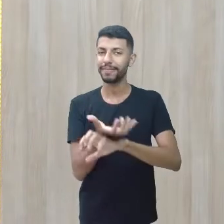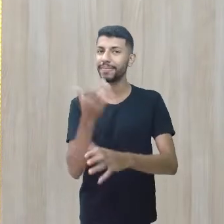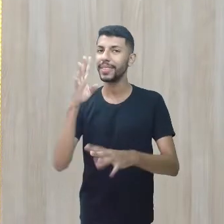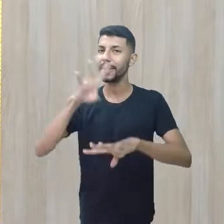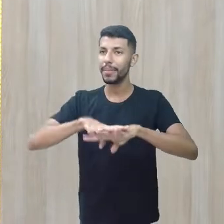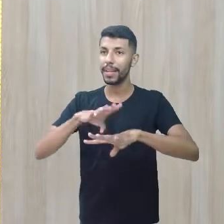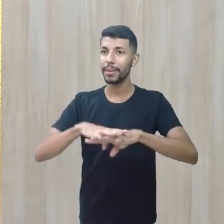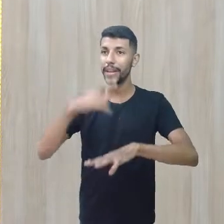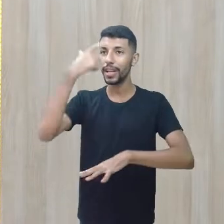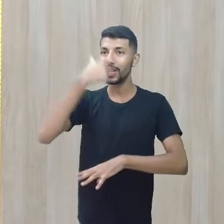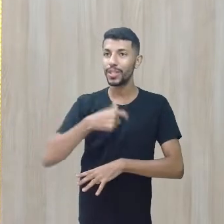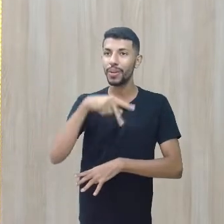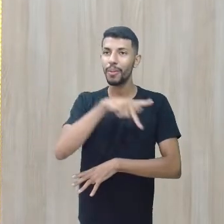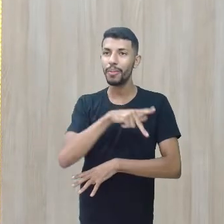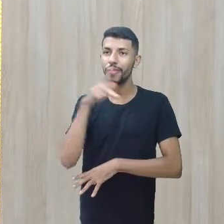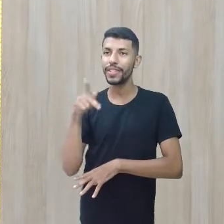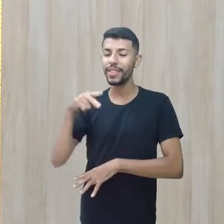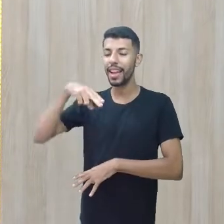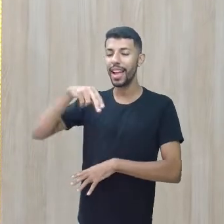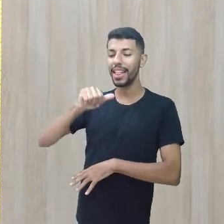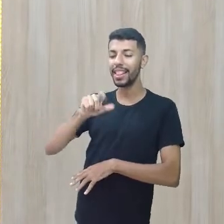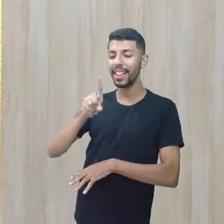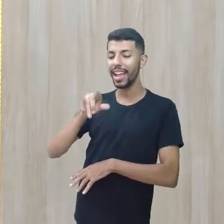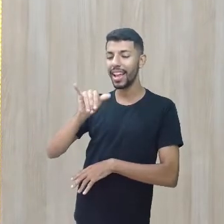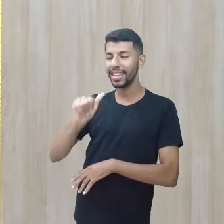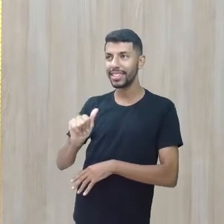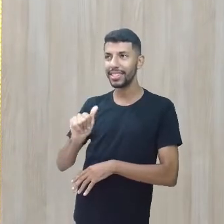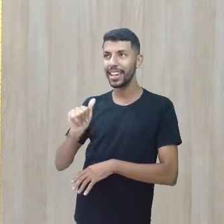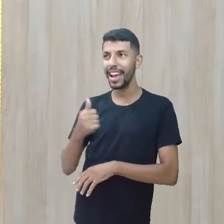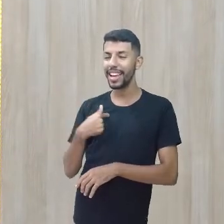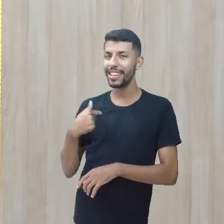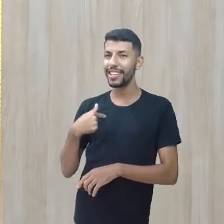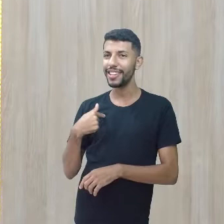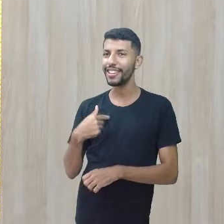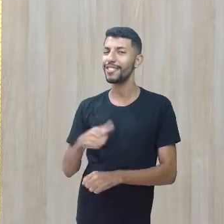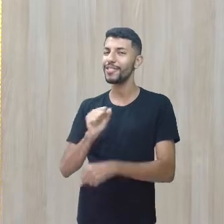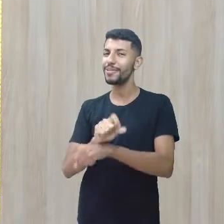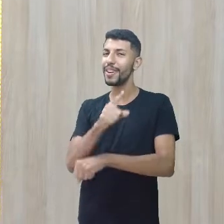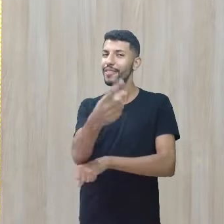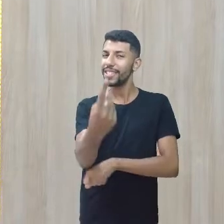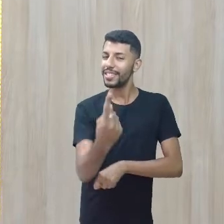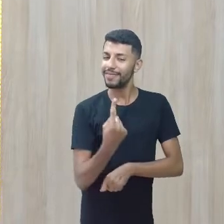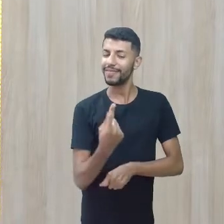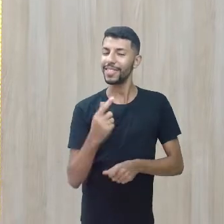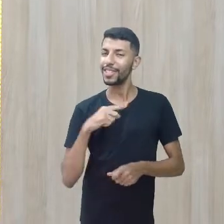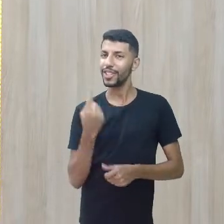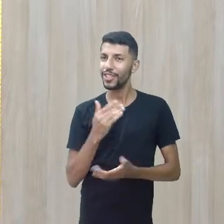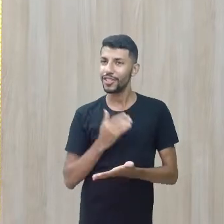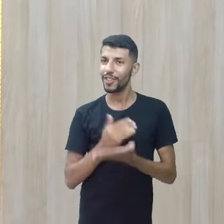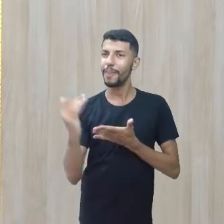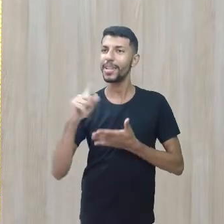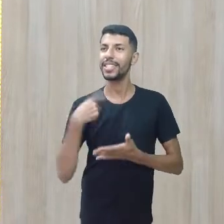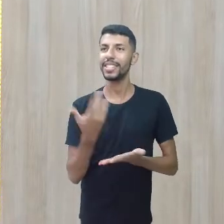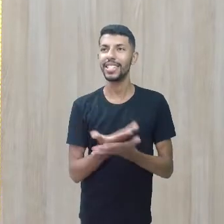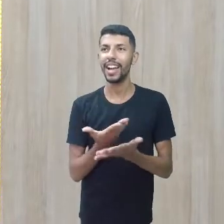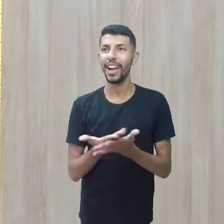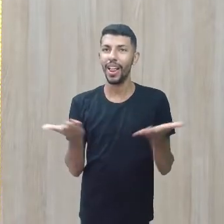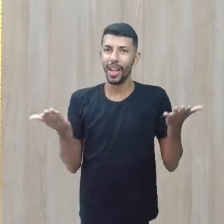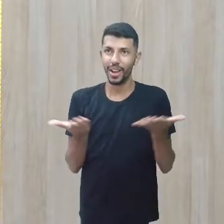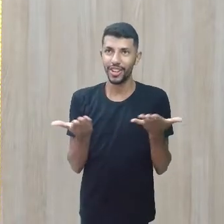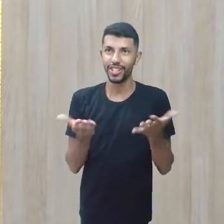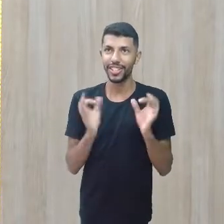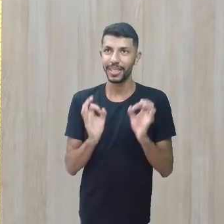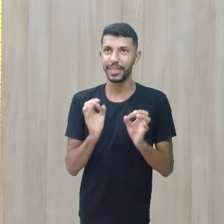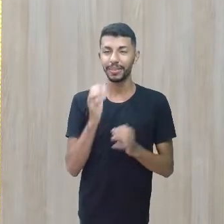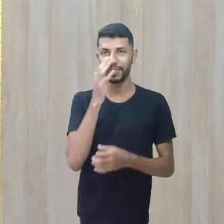professora Nádia e eu espero você aqui, ó, bem apertadinho para a gente começar a nossa aula de hoje,